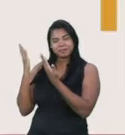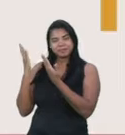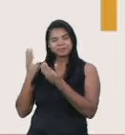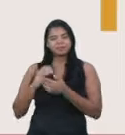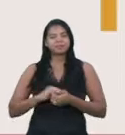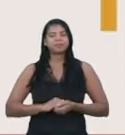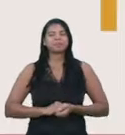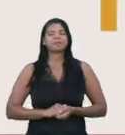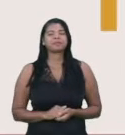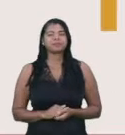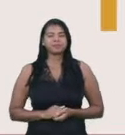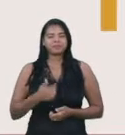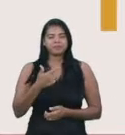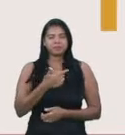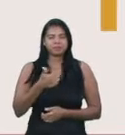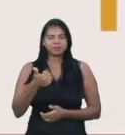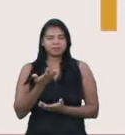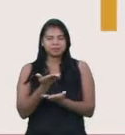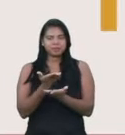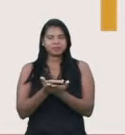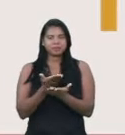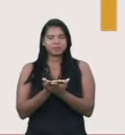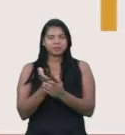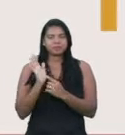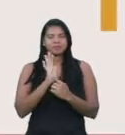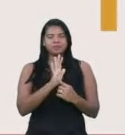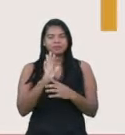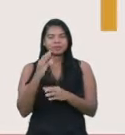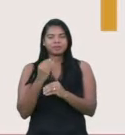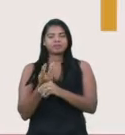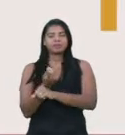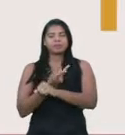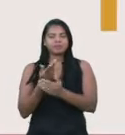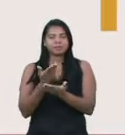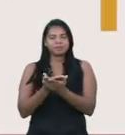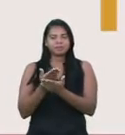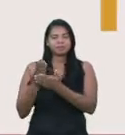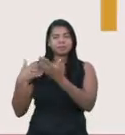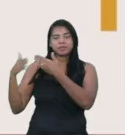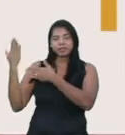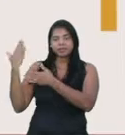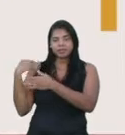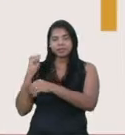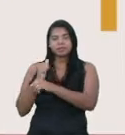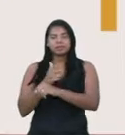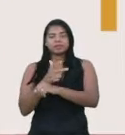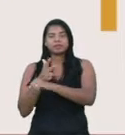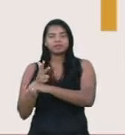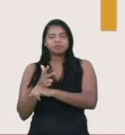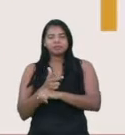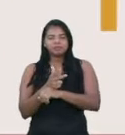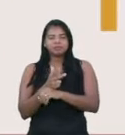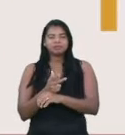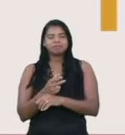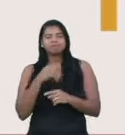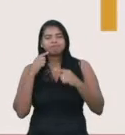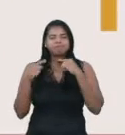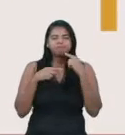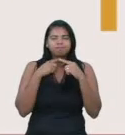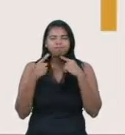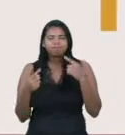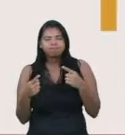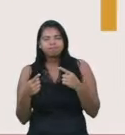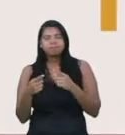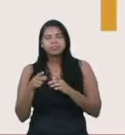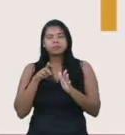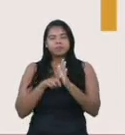estamos com 21 aulas. Vai lá atrás, procura as aulas anteriores e caso você tenha alguma dúvida, manda uma pergunta